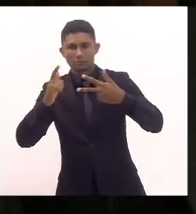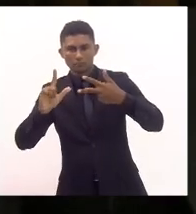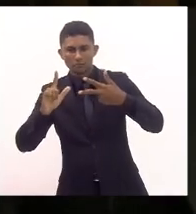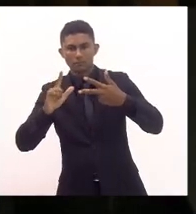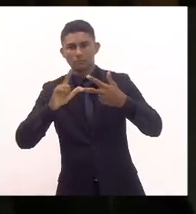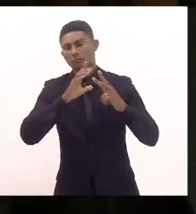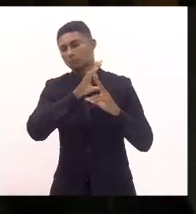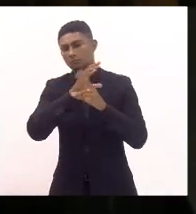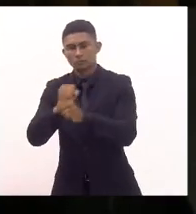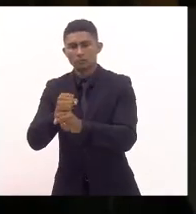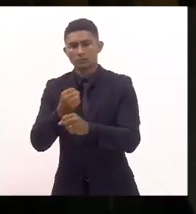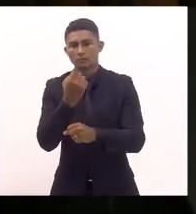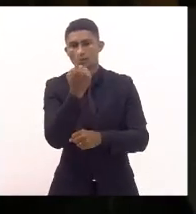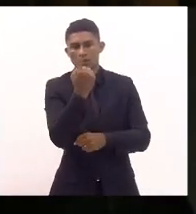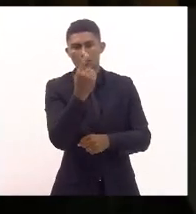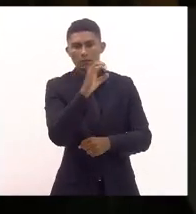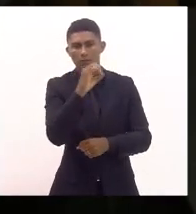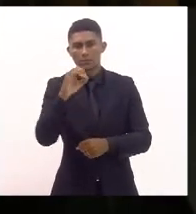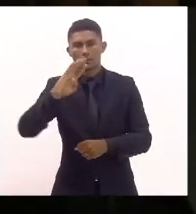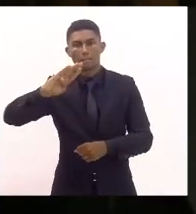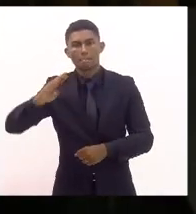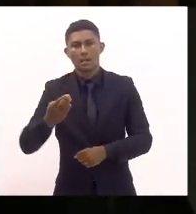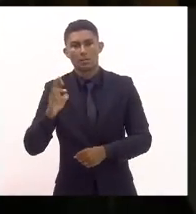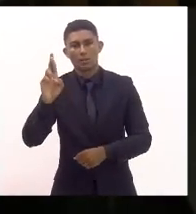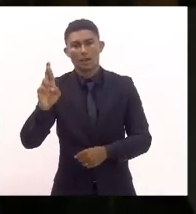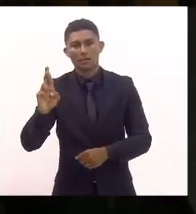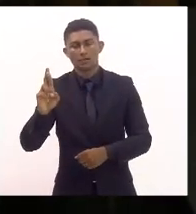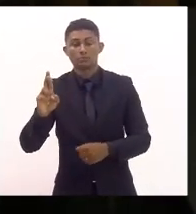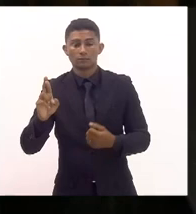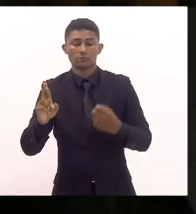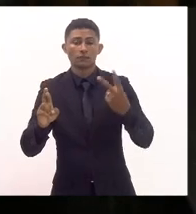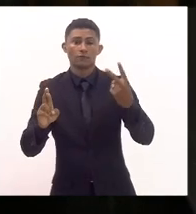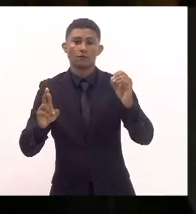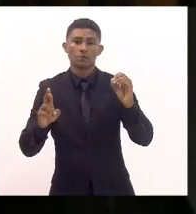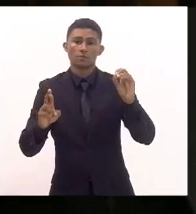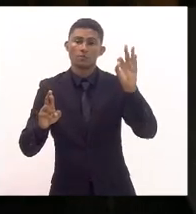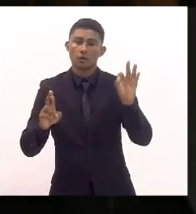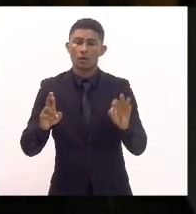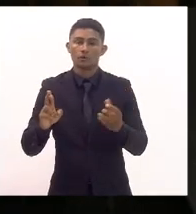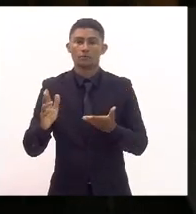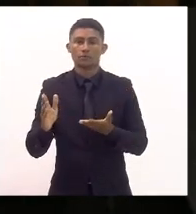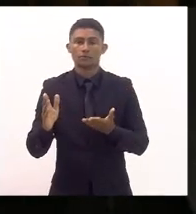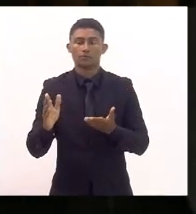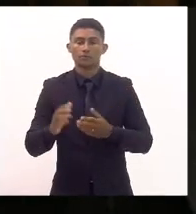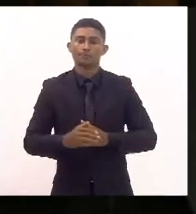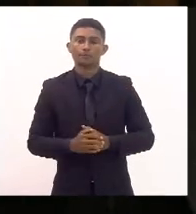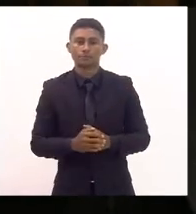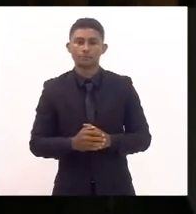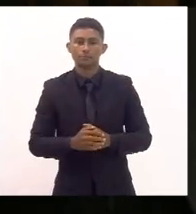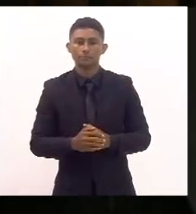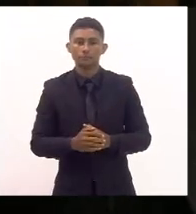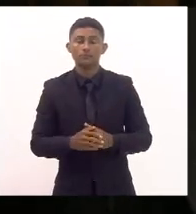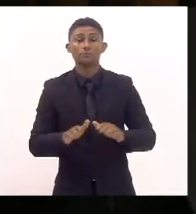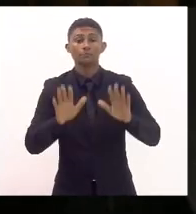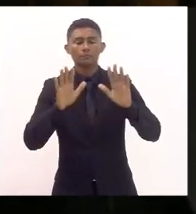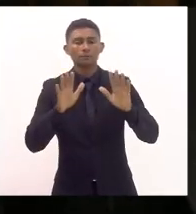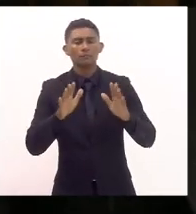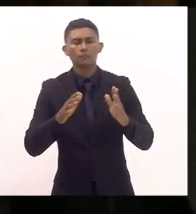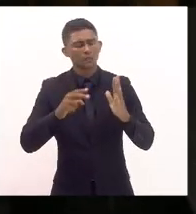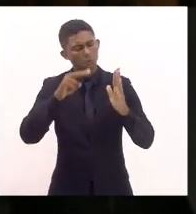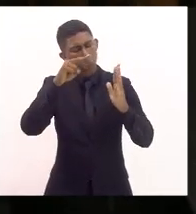100 bilhões de reais Vinte por cento e vinte por cento é Mas a senhora não